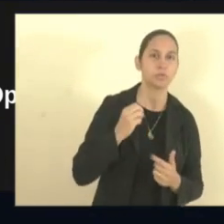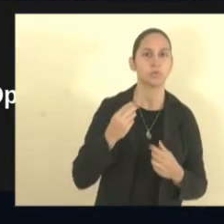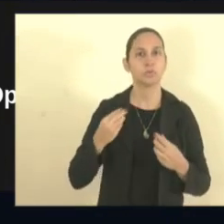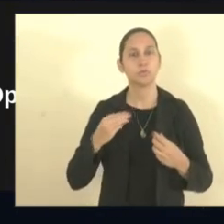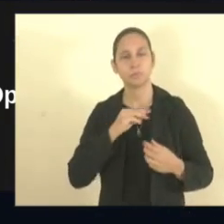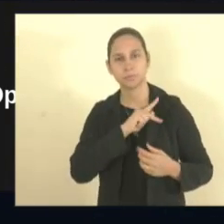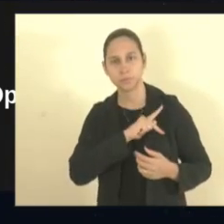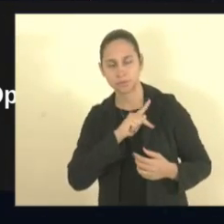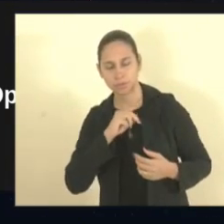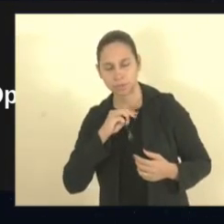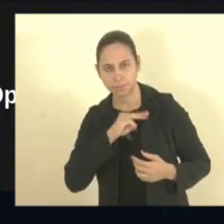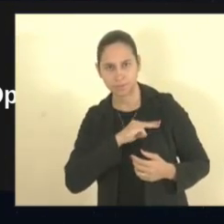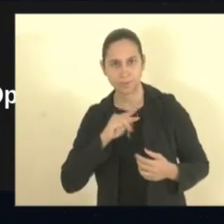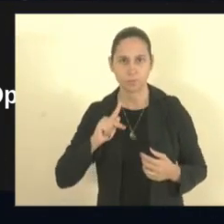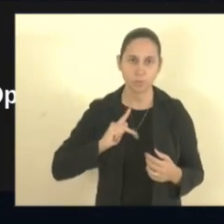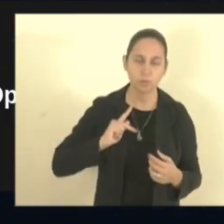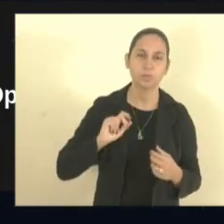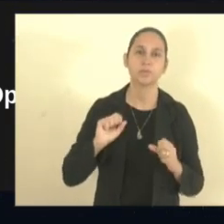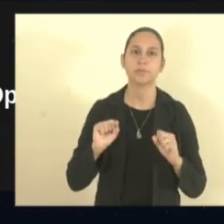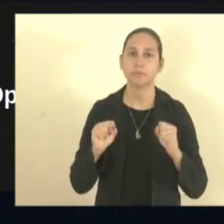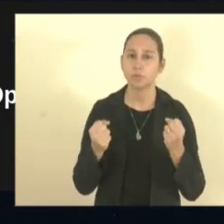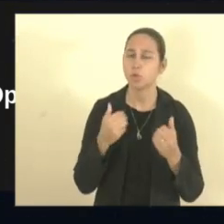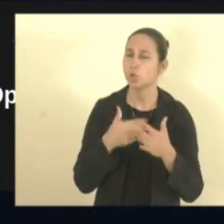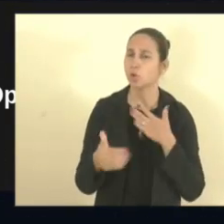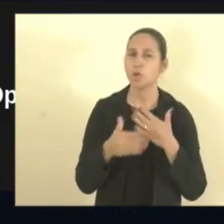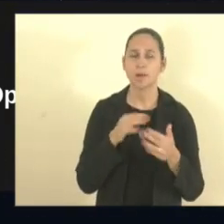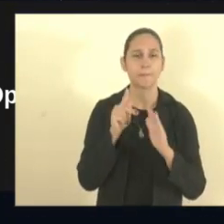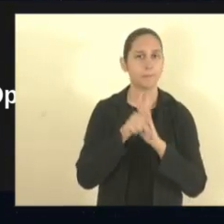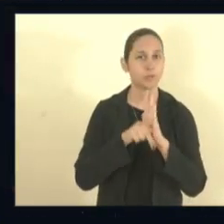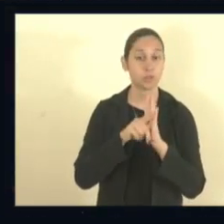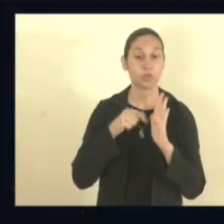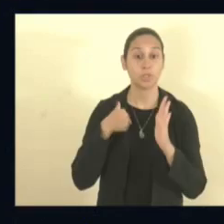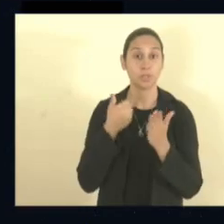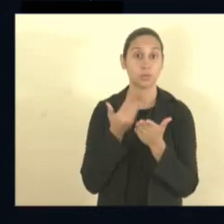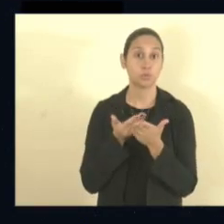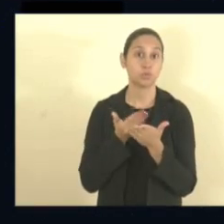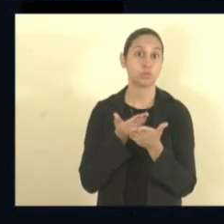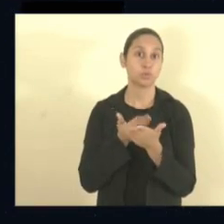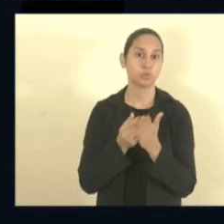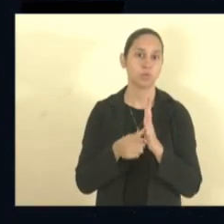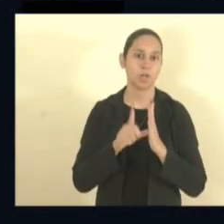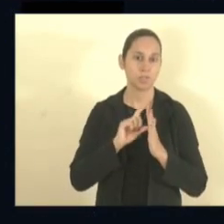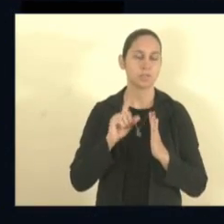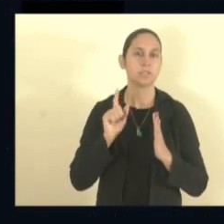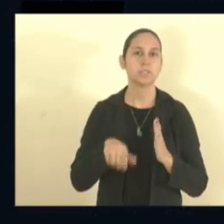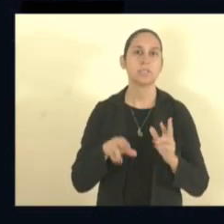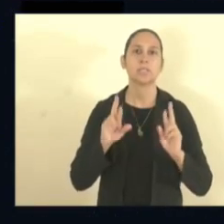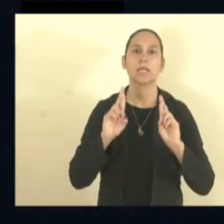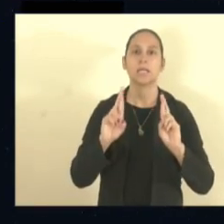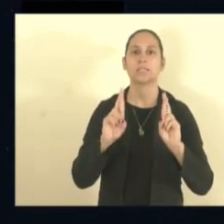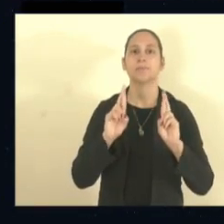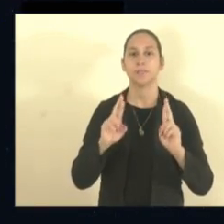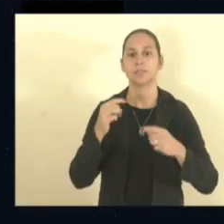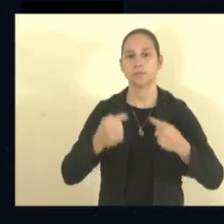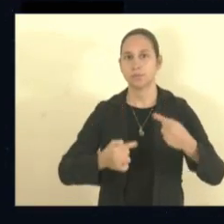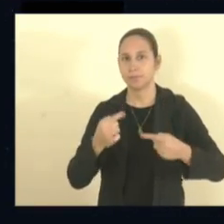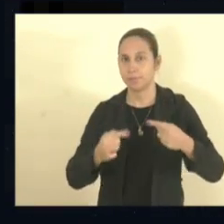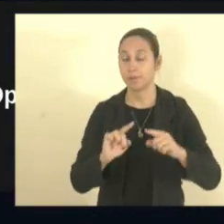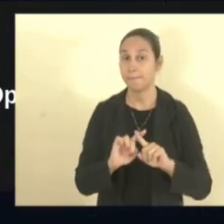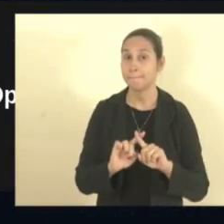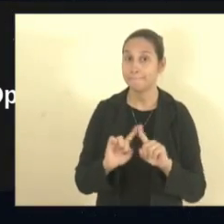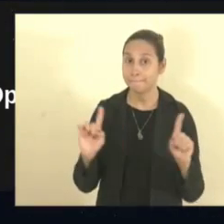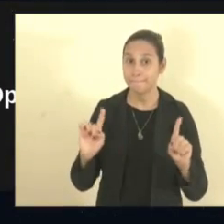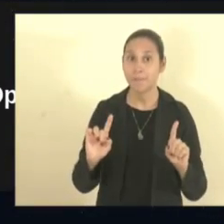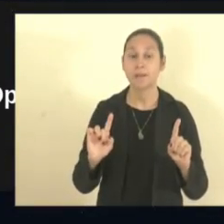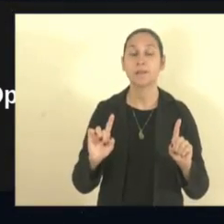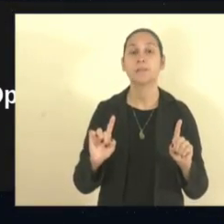ele do Judiciário, seja ele da Defensoria, eu estudo todos os projetos e trato com respeito o debate. Mas, infelizmente, a